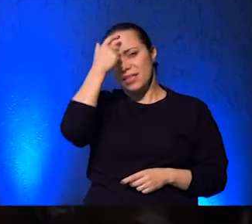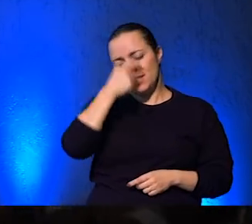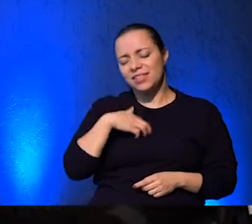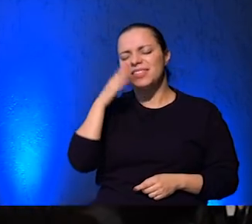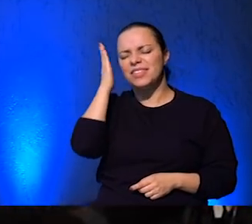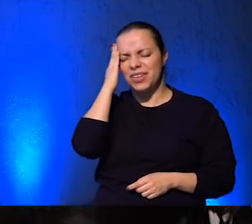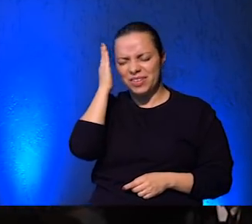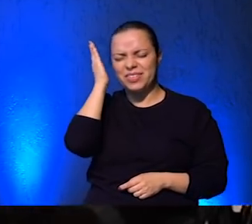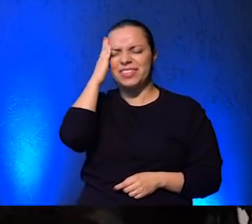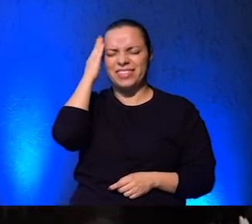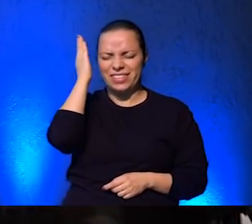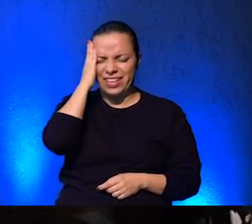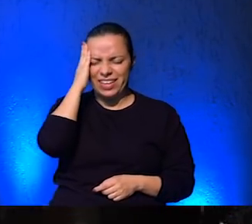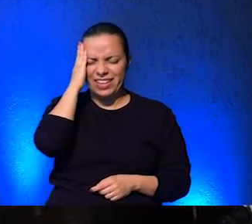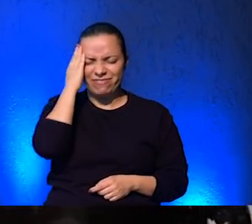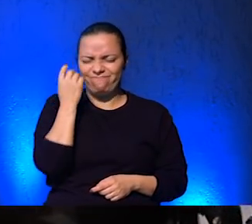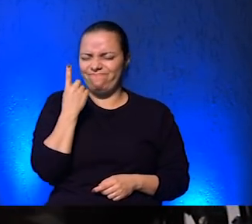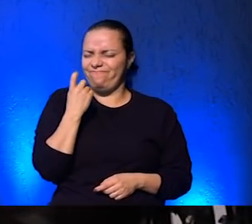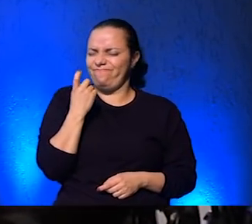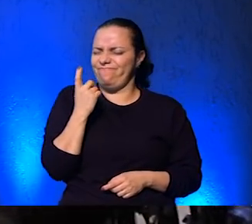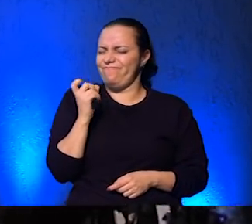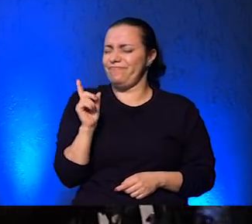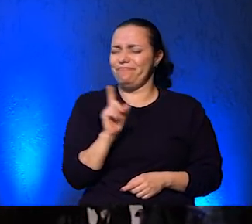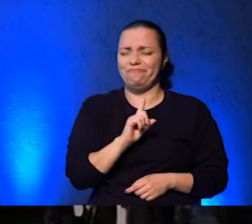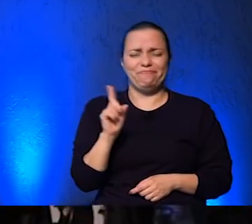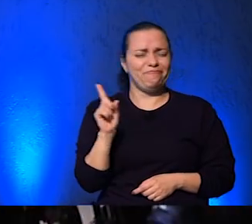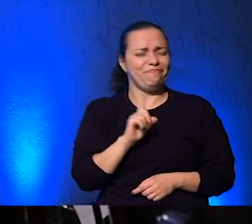sei que não foi